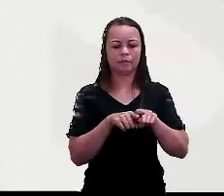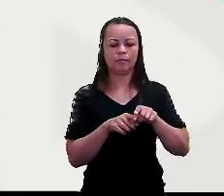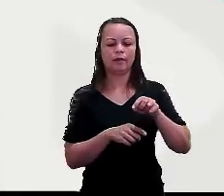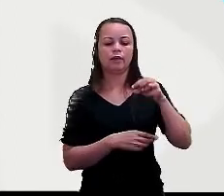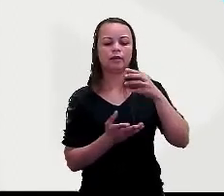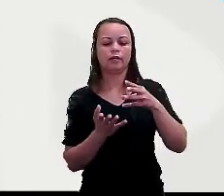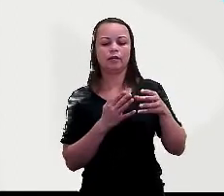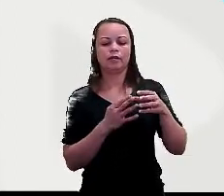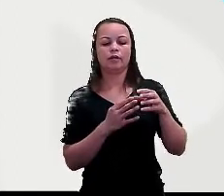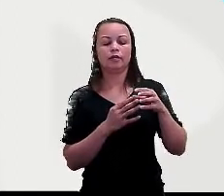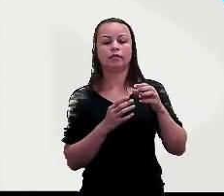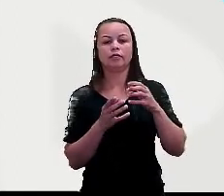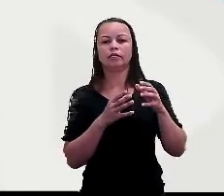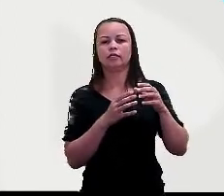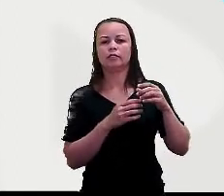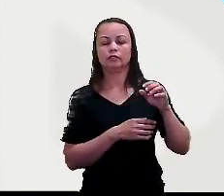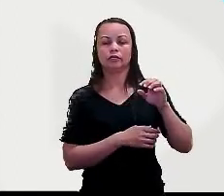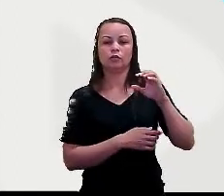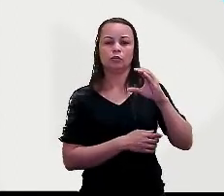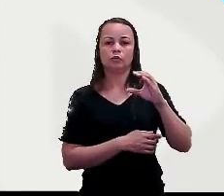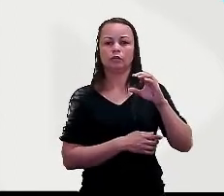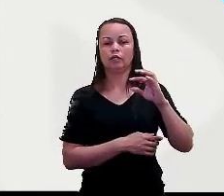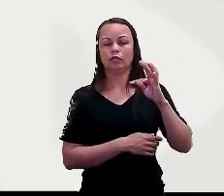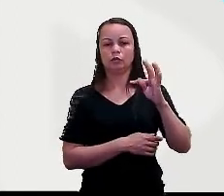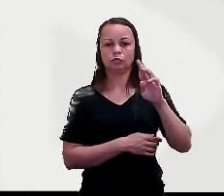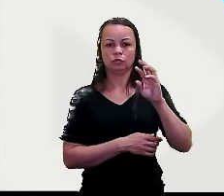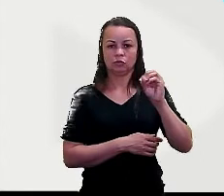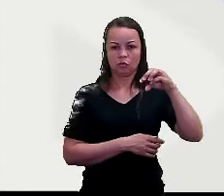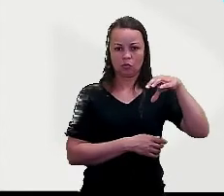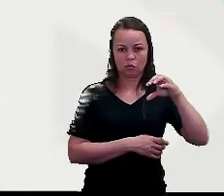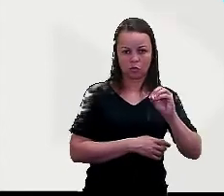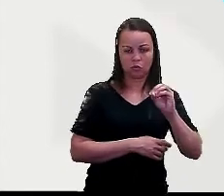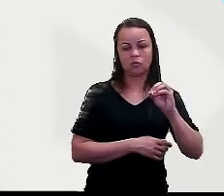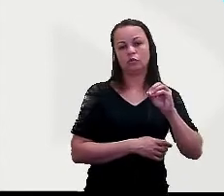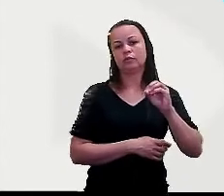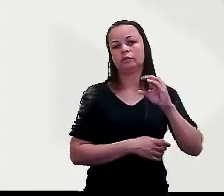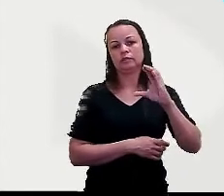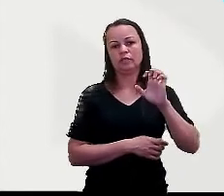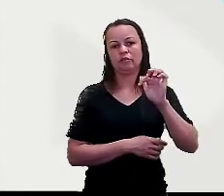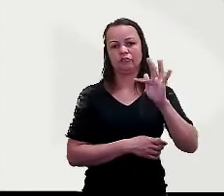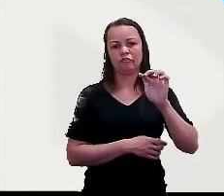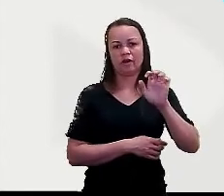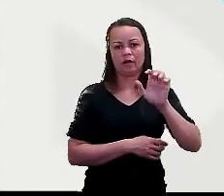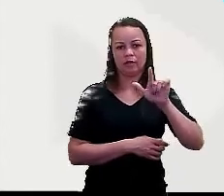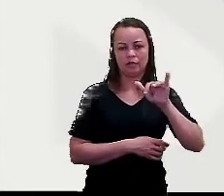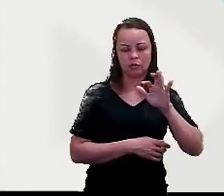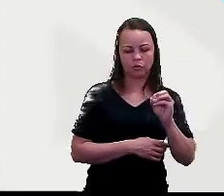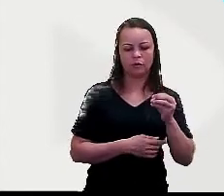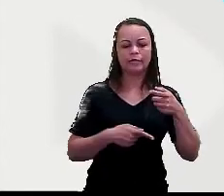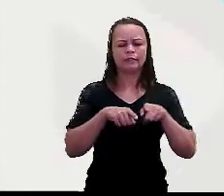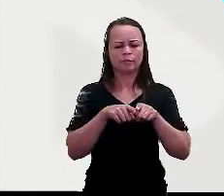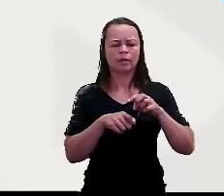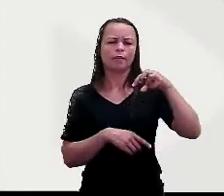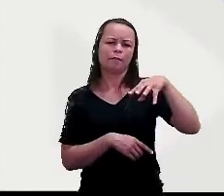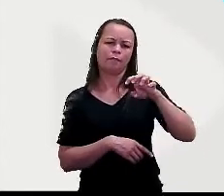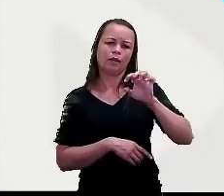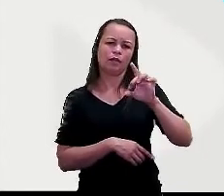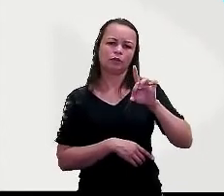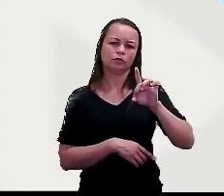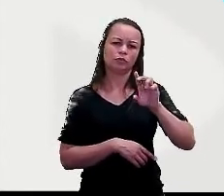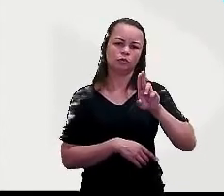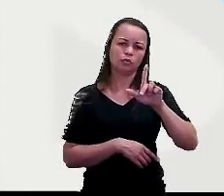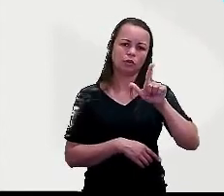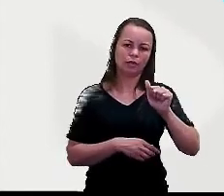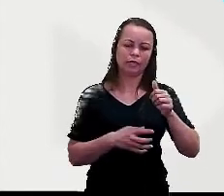repetir. O encéfalo, o cérebro, o cerebelo e o tronco encefálico. E a medula espinal, ou a medula espinhal, tá? E